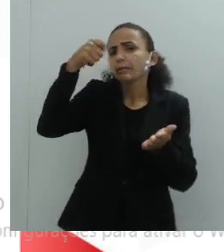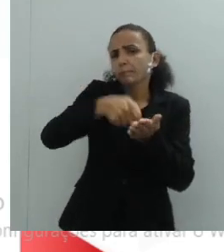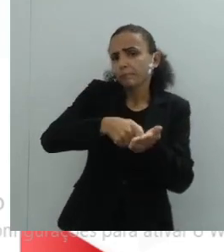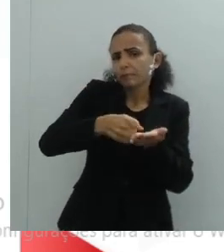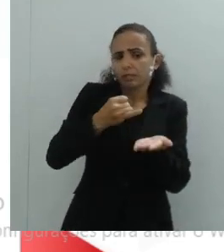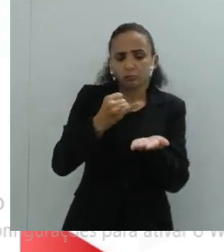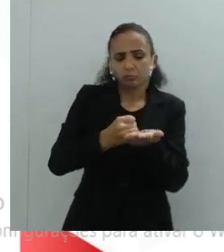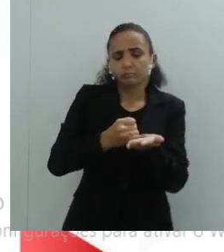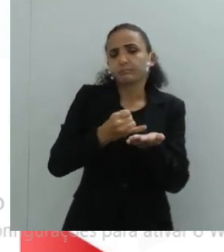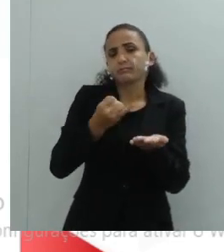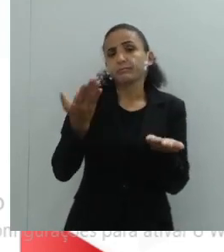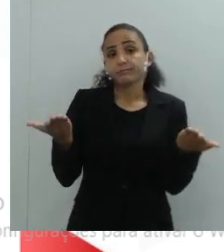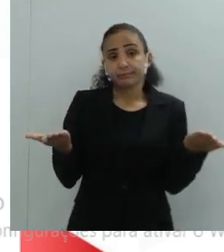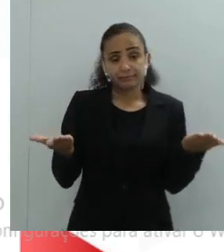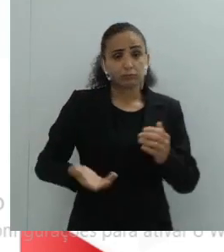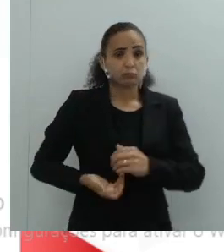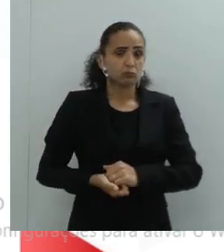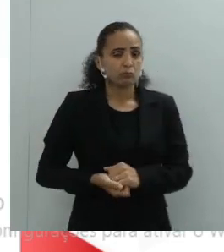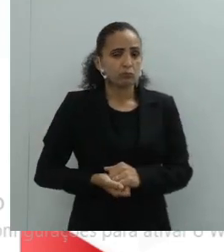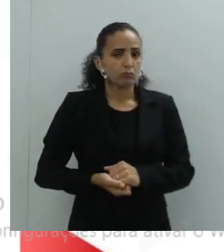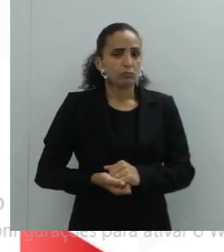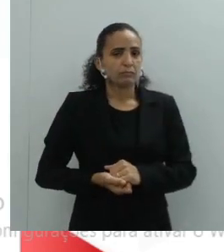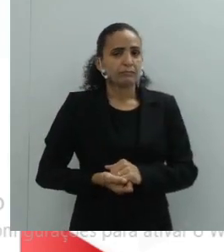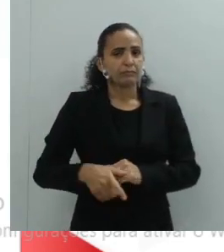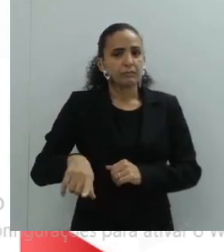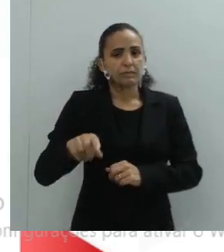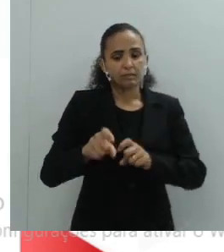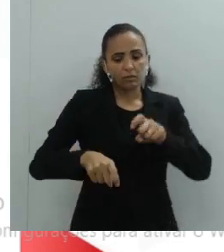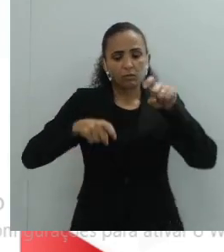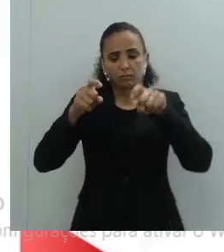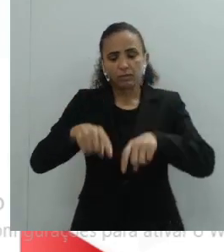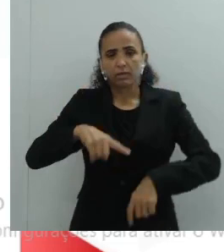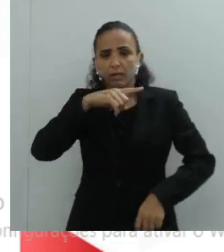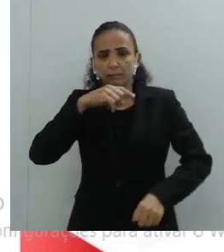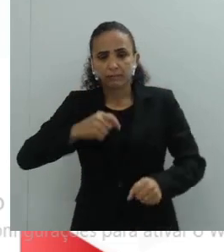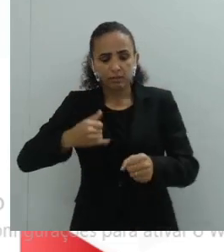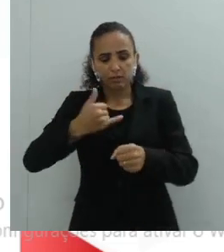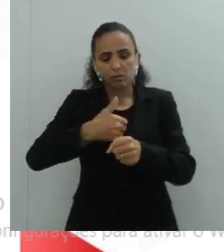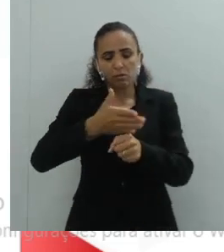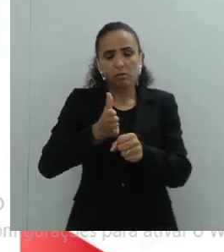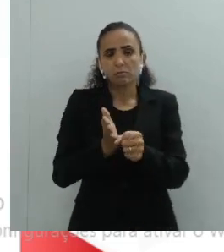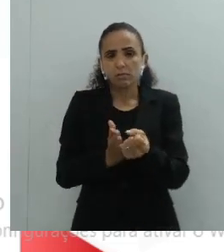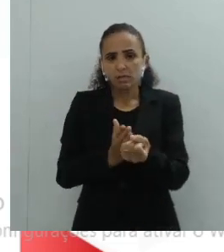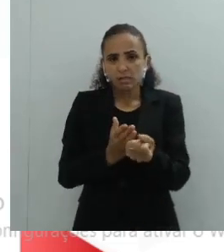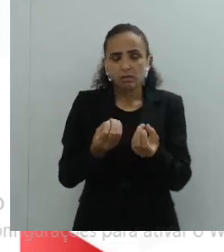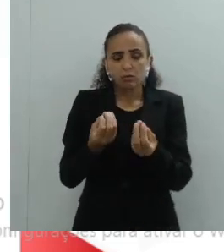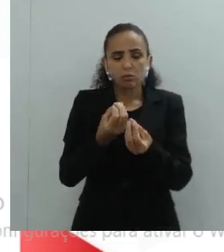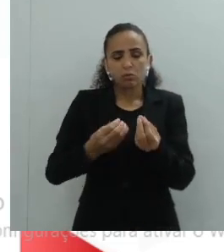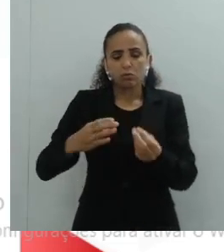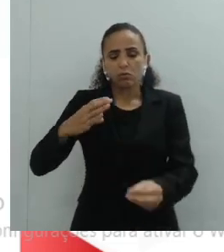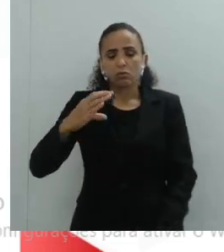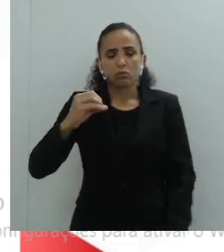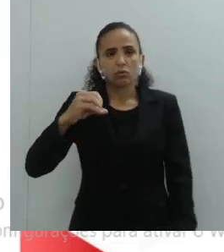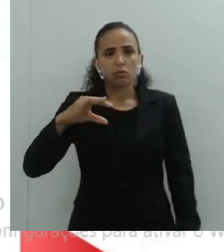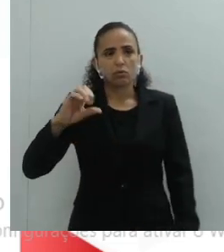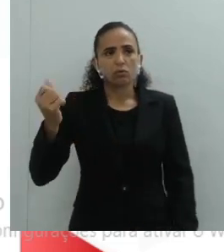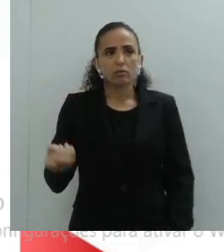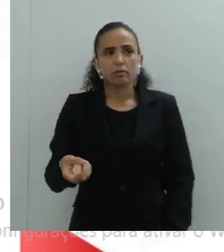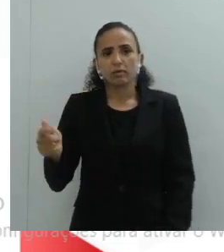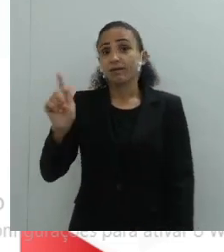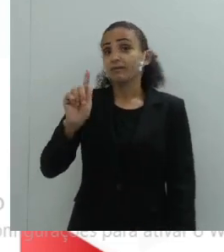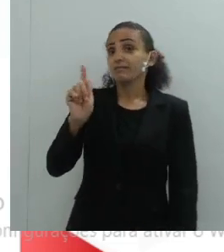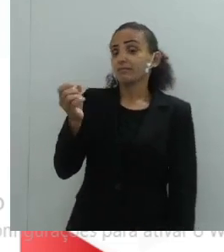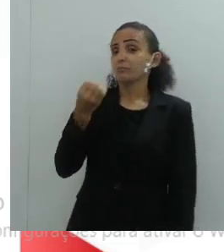de impostos. Tá certo? Plantavam milho, batata, coca, né? Alô, meu refrigerante